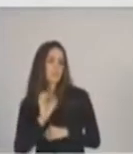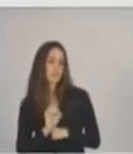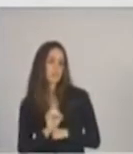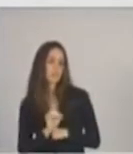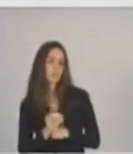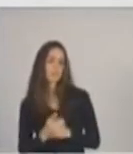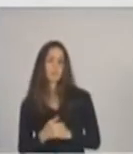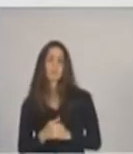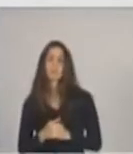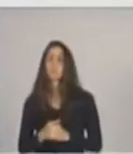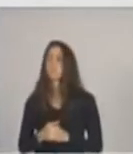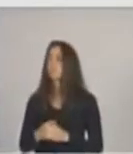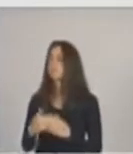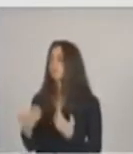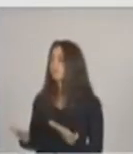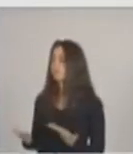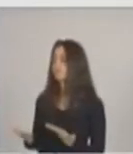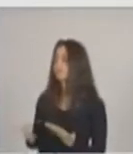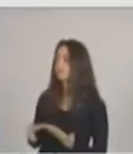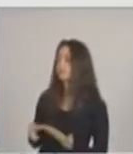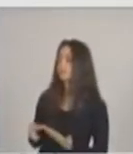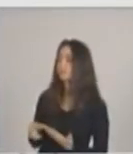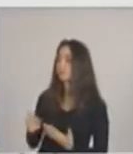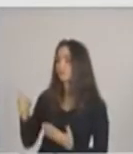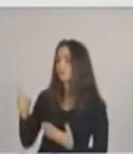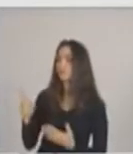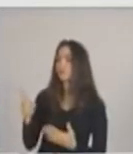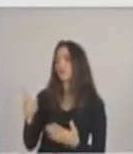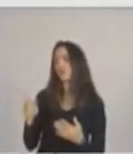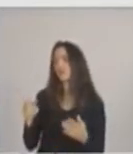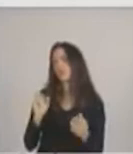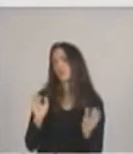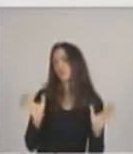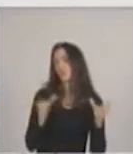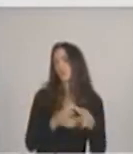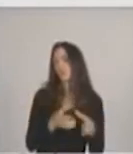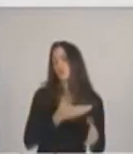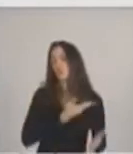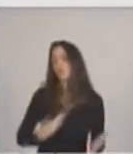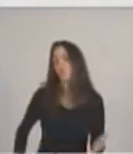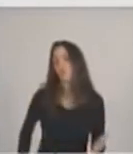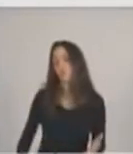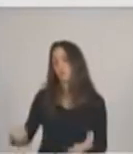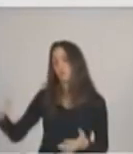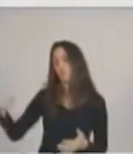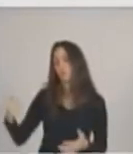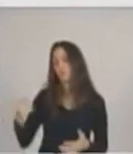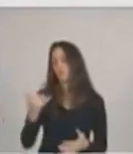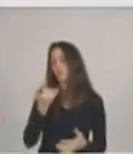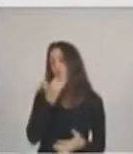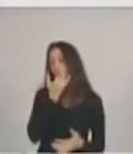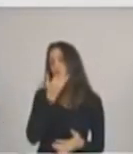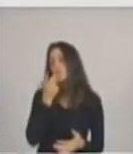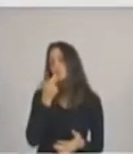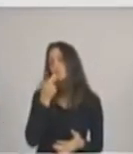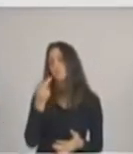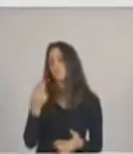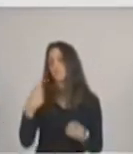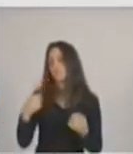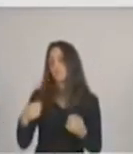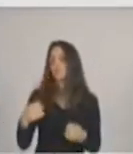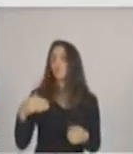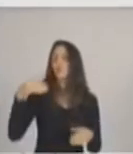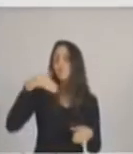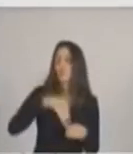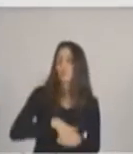Vandinho? Votando com a base, quem não está votando com a base, aí eu acho que Vossa Excelência aí se precipitou na fala, né? Vossa Excelência tem que pedir voto, no meu entender,